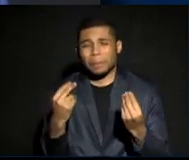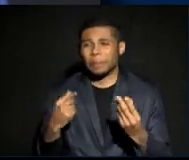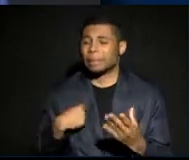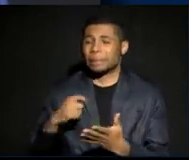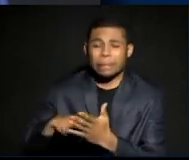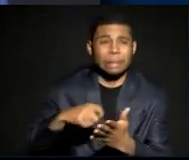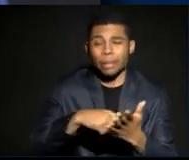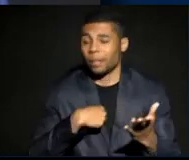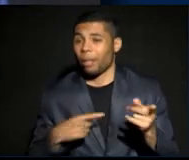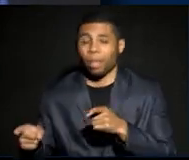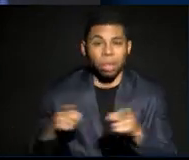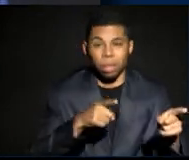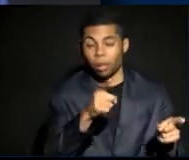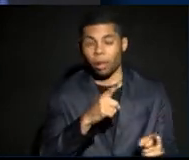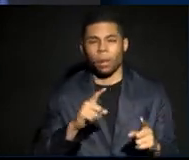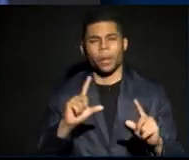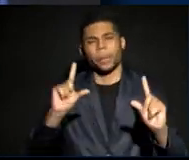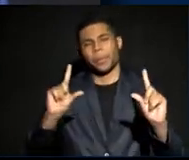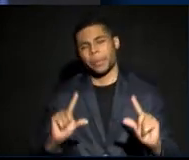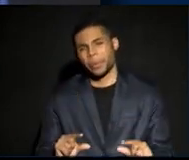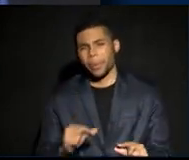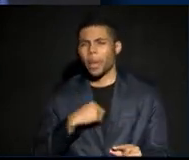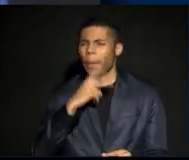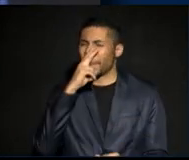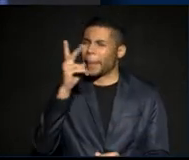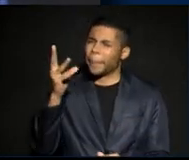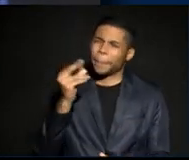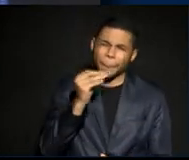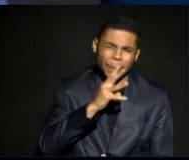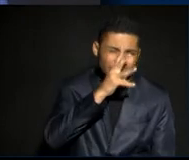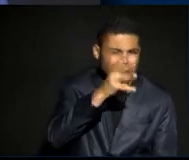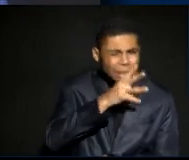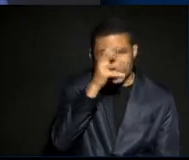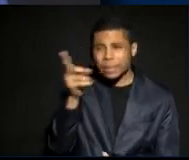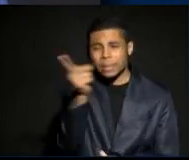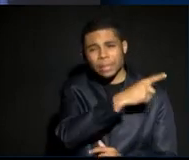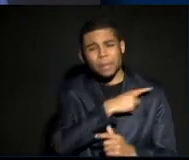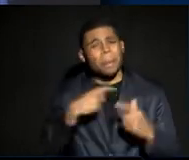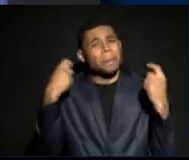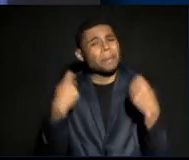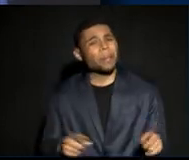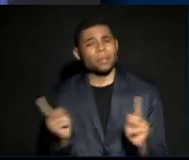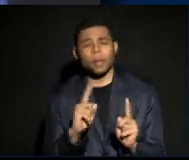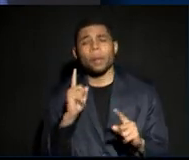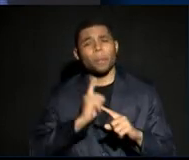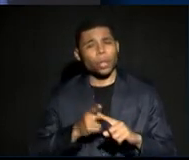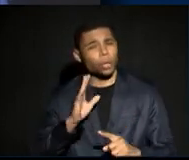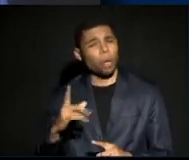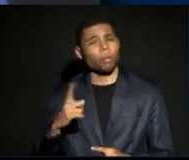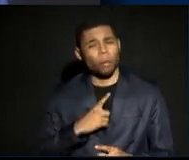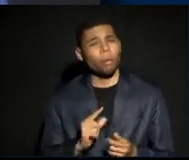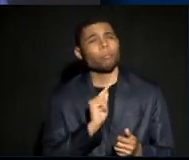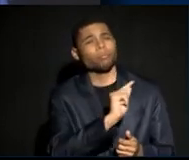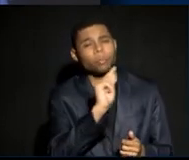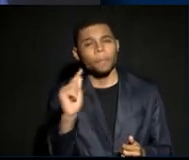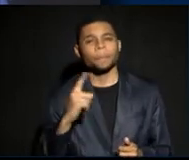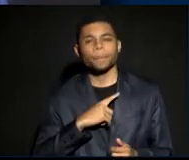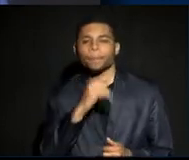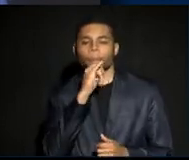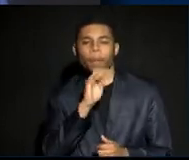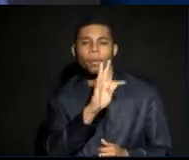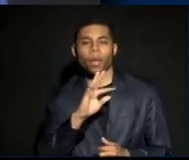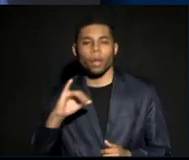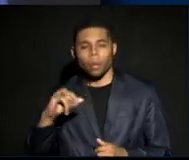é um abuso dessa ferramenta das S3 elas são desnecessárias Porque a gente já tem carga suficiente em